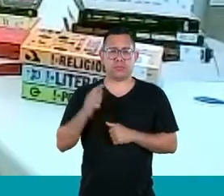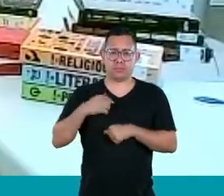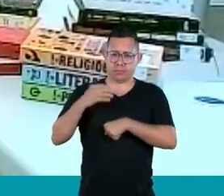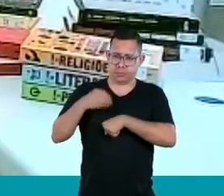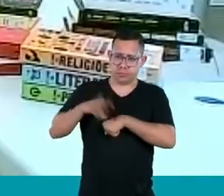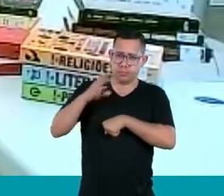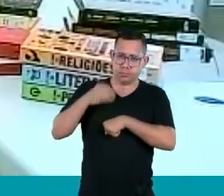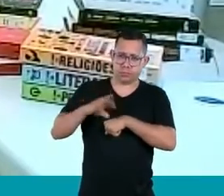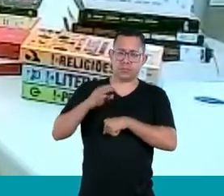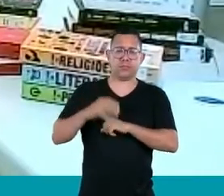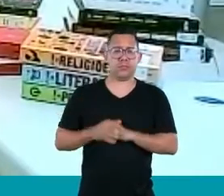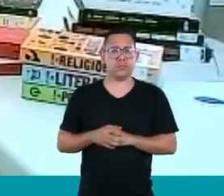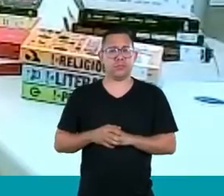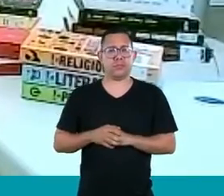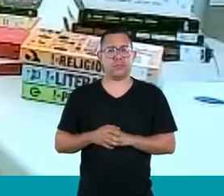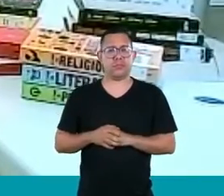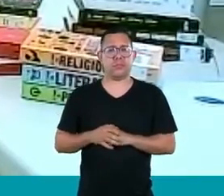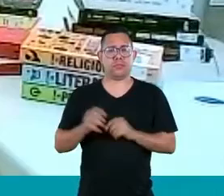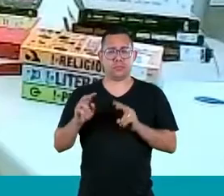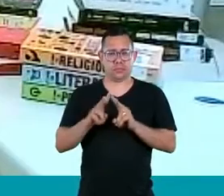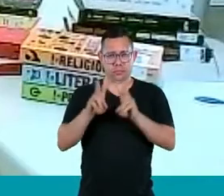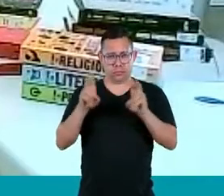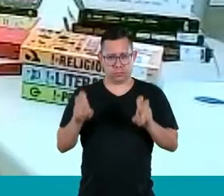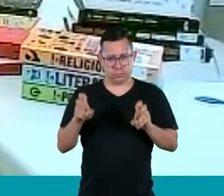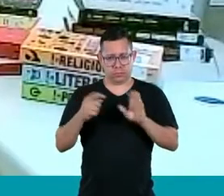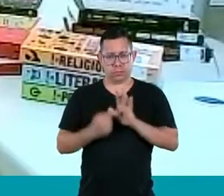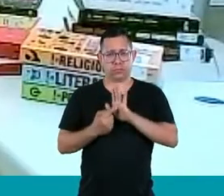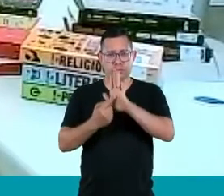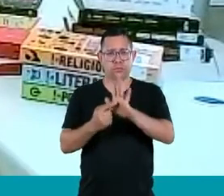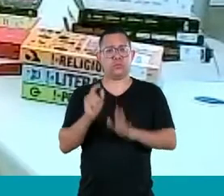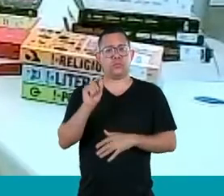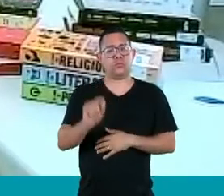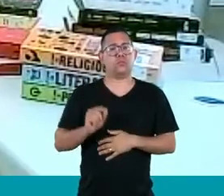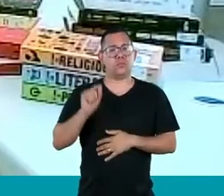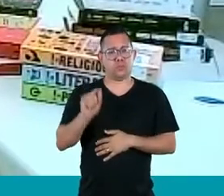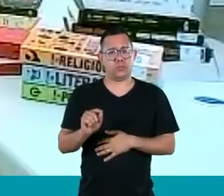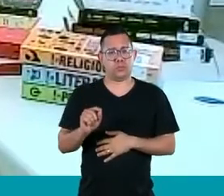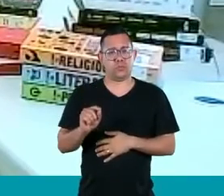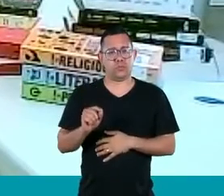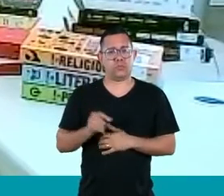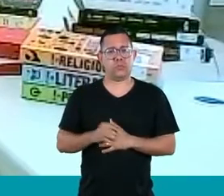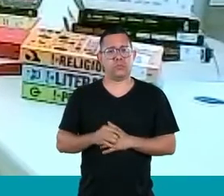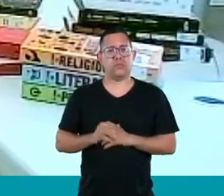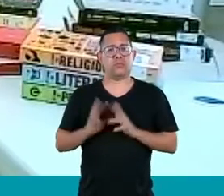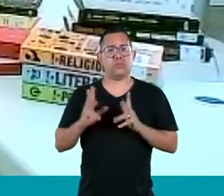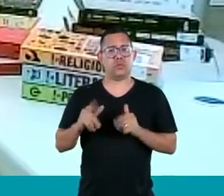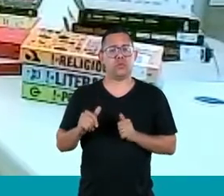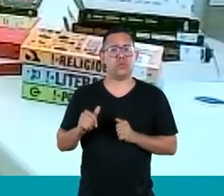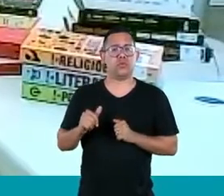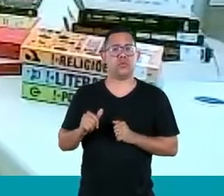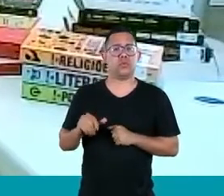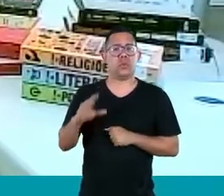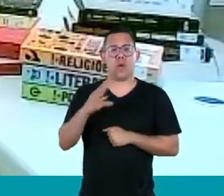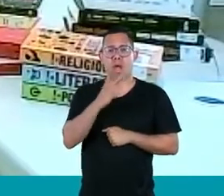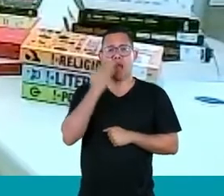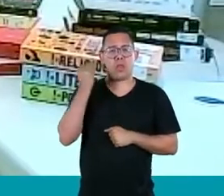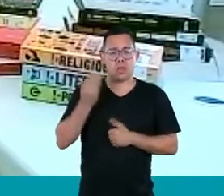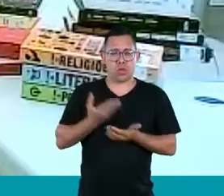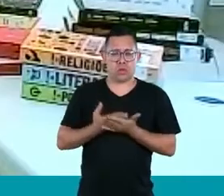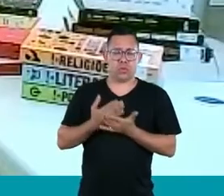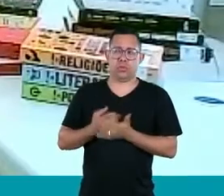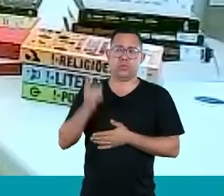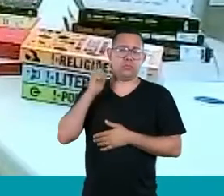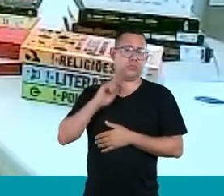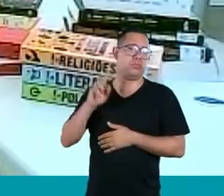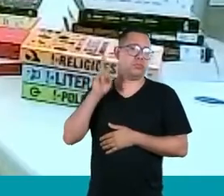recorte justamente para pensar, a partir desta obra do Mohan, os adolescentes que cursam ensino médio neste